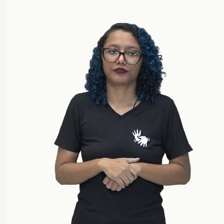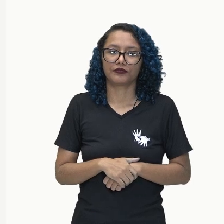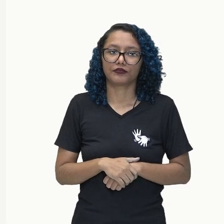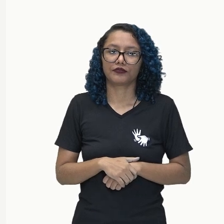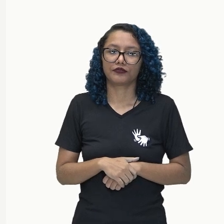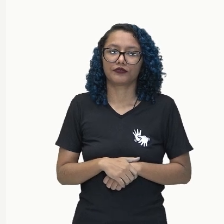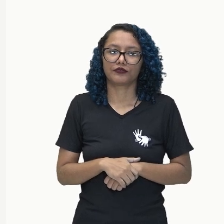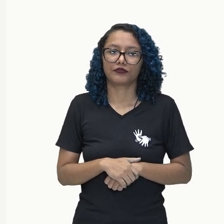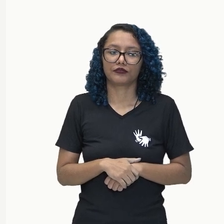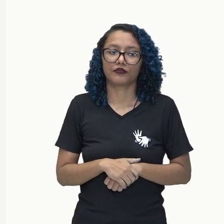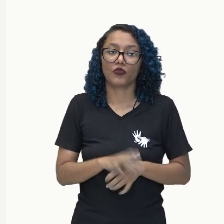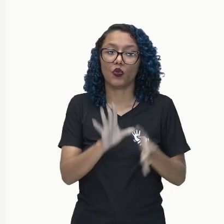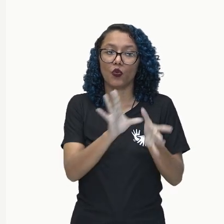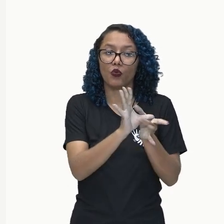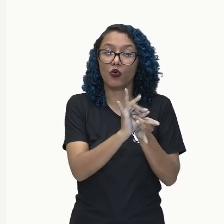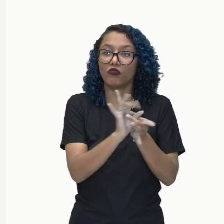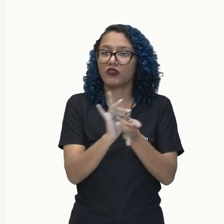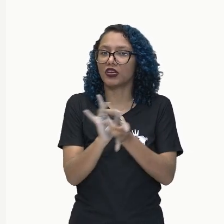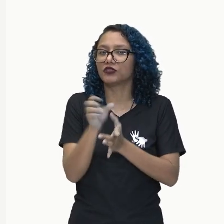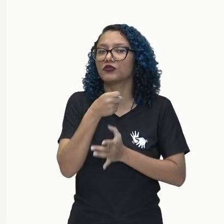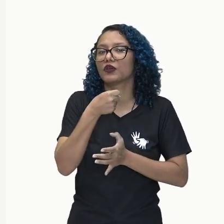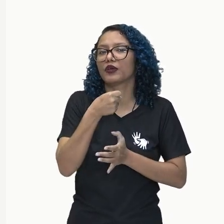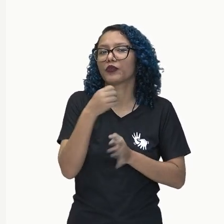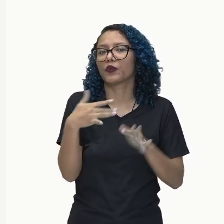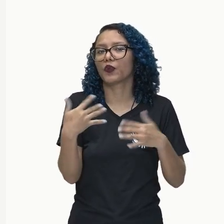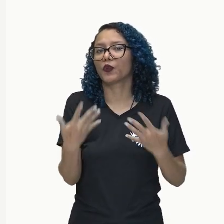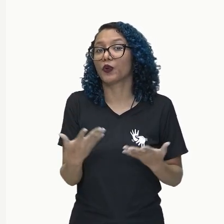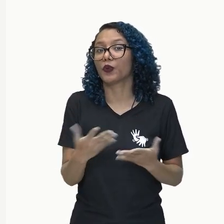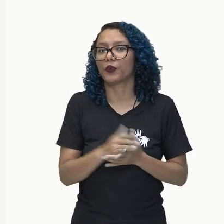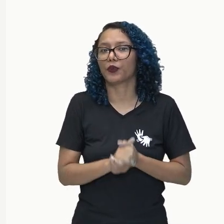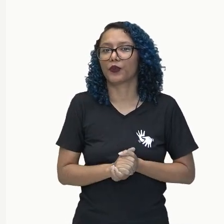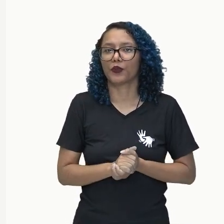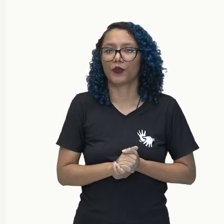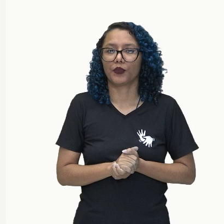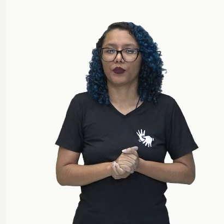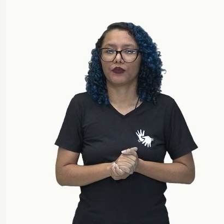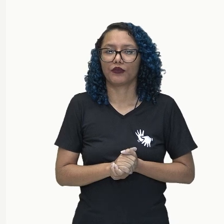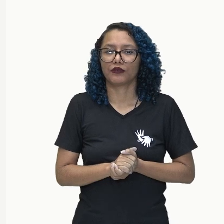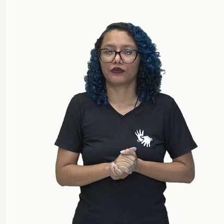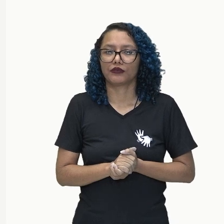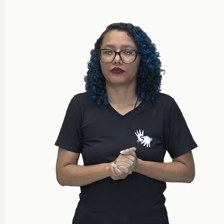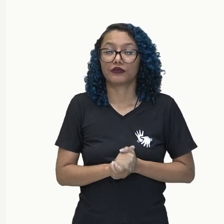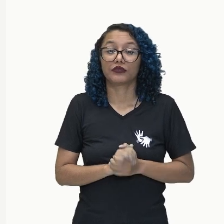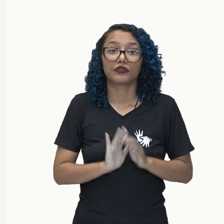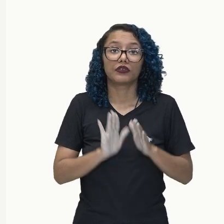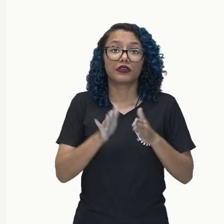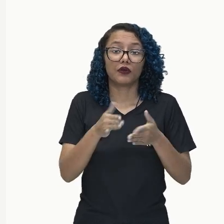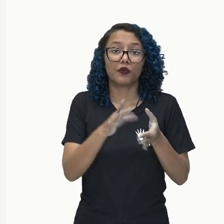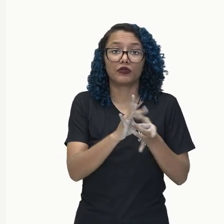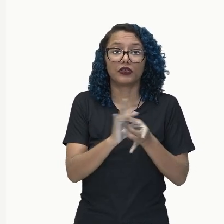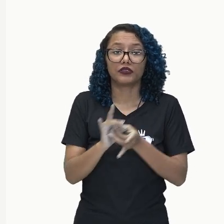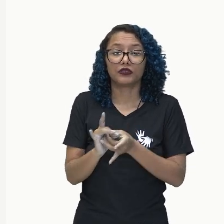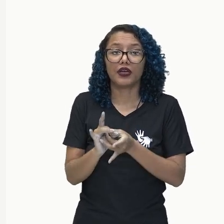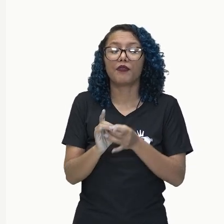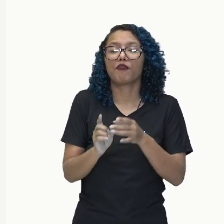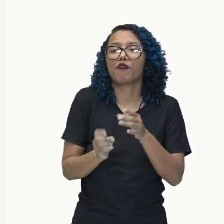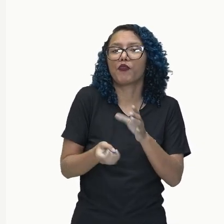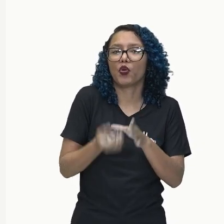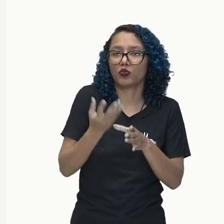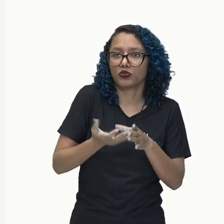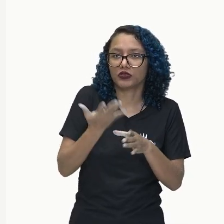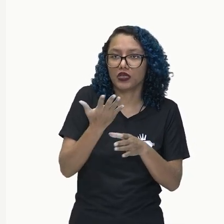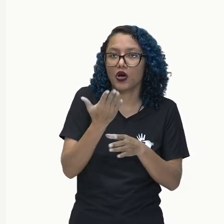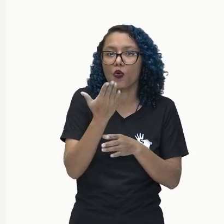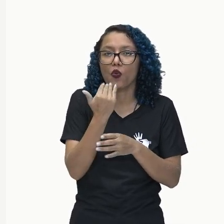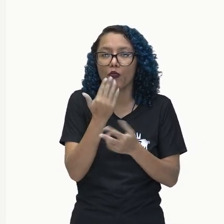reportagem se refere a qual contexto? Né? Nesse caso aí, o contexto é a produção dos produtos que nós consumimos.